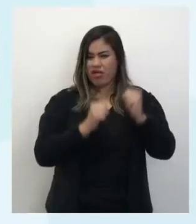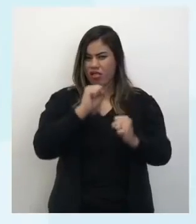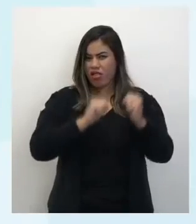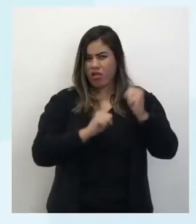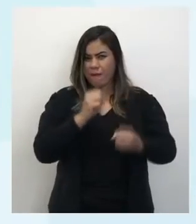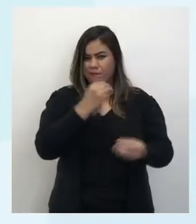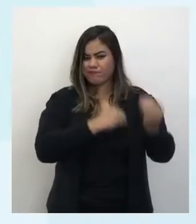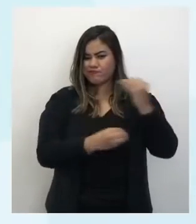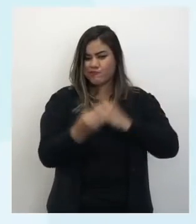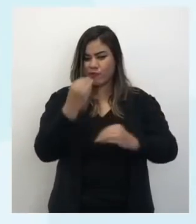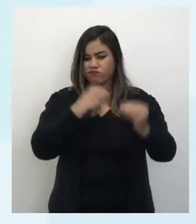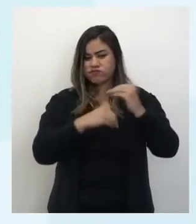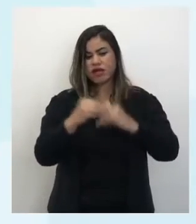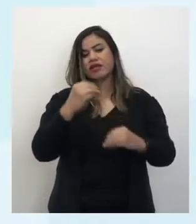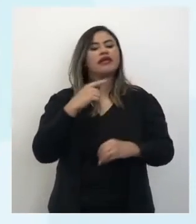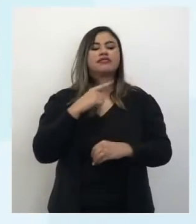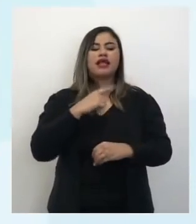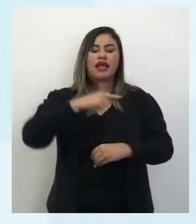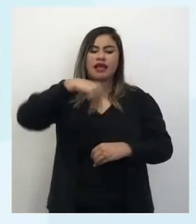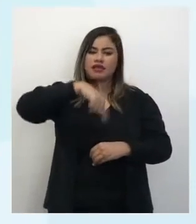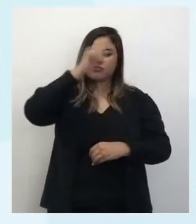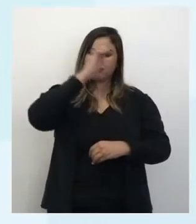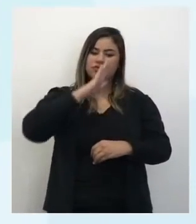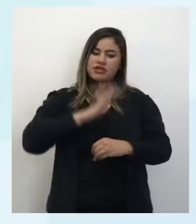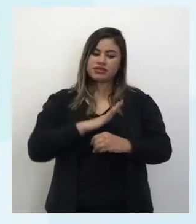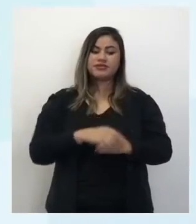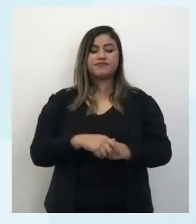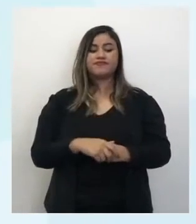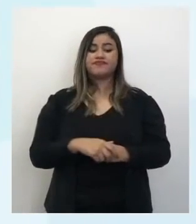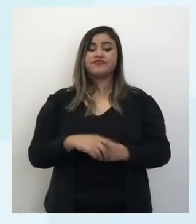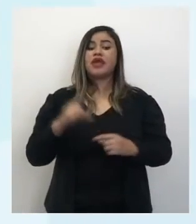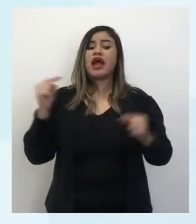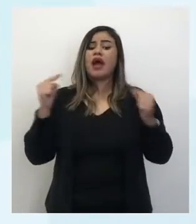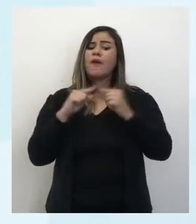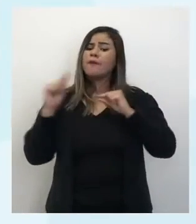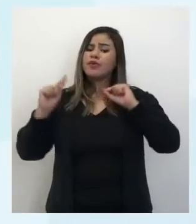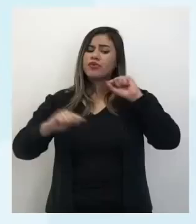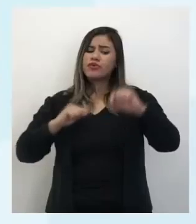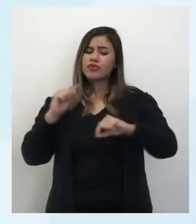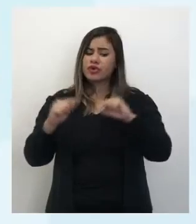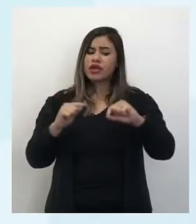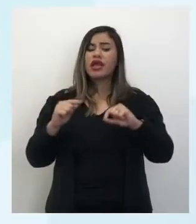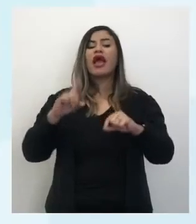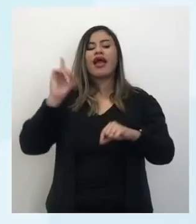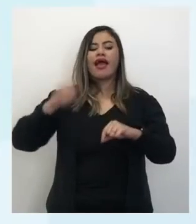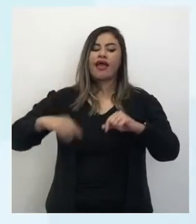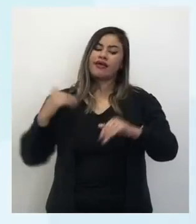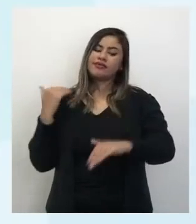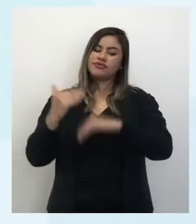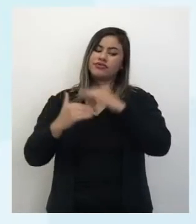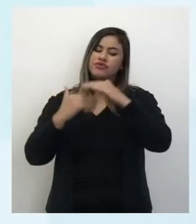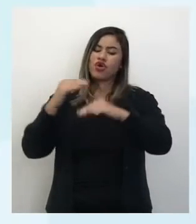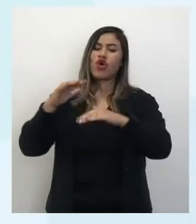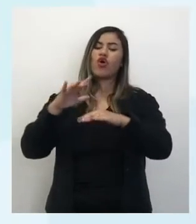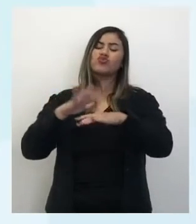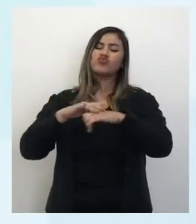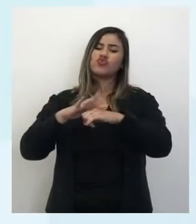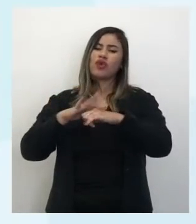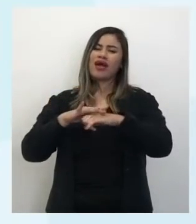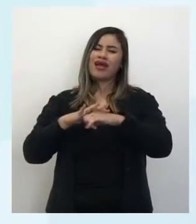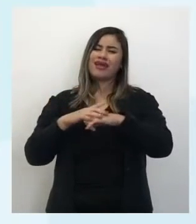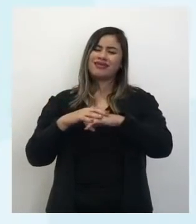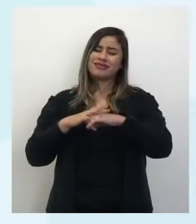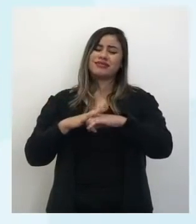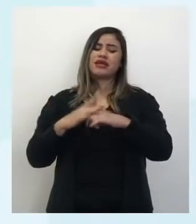menos escolarizados no Brasil. Os ultraprocessados estão relacionados ao desenvolvimento de doenças crônicas